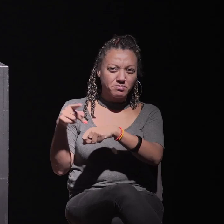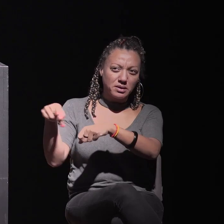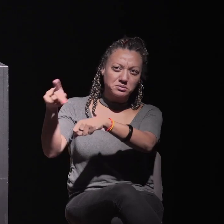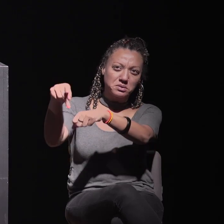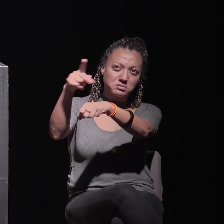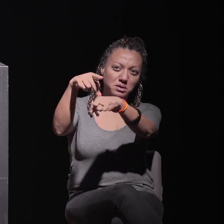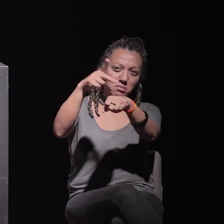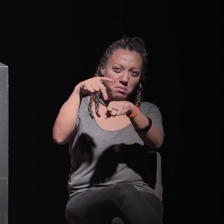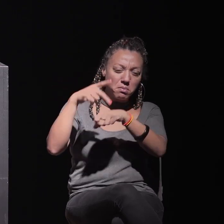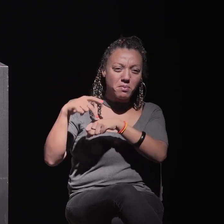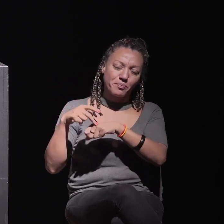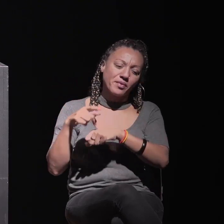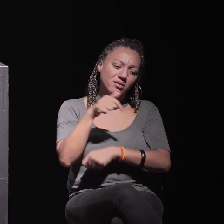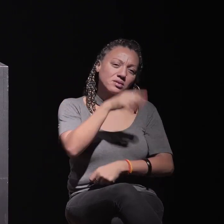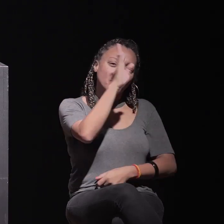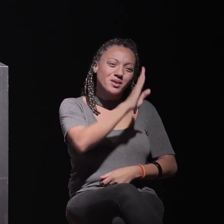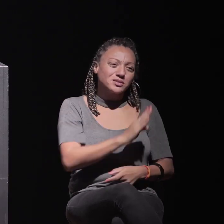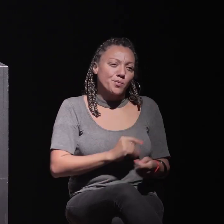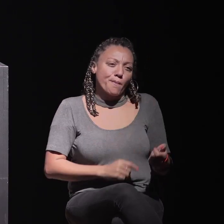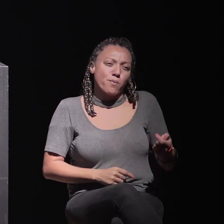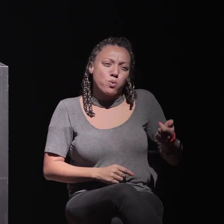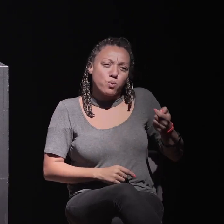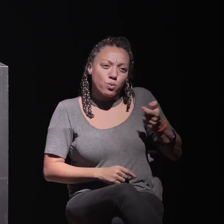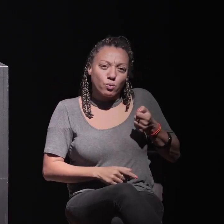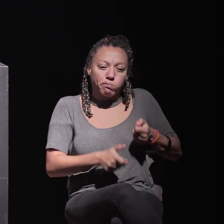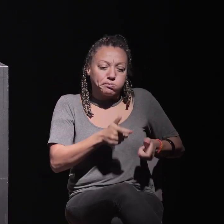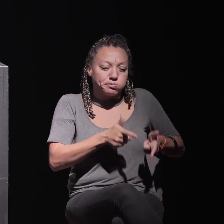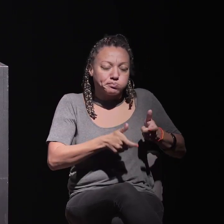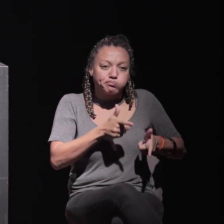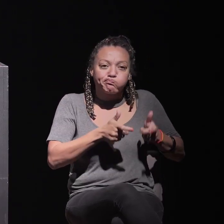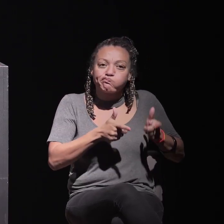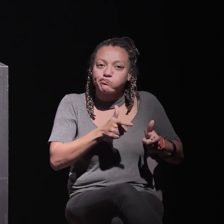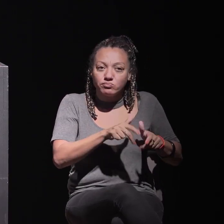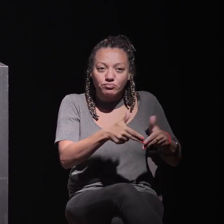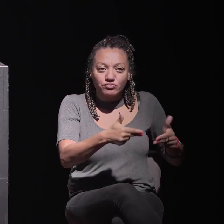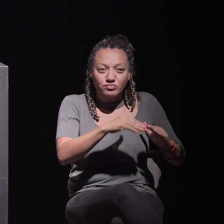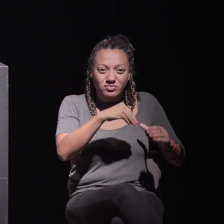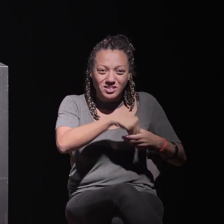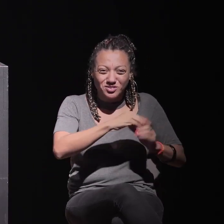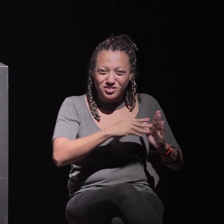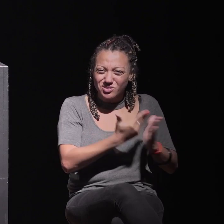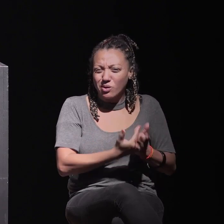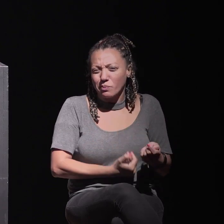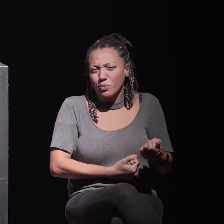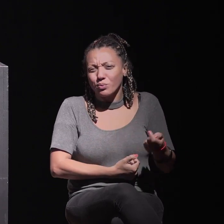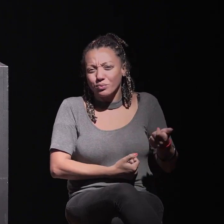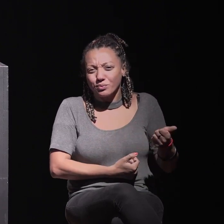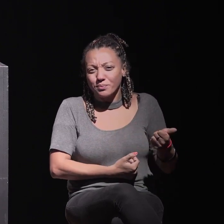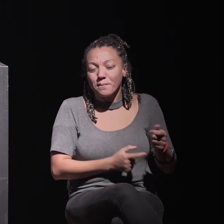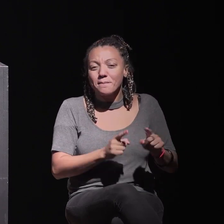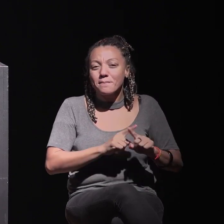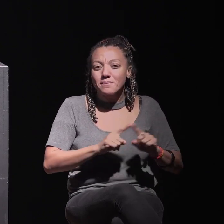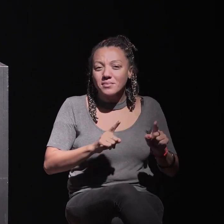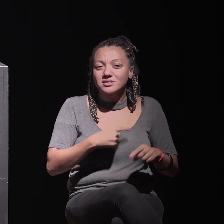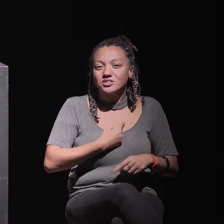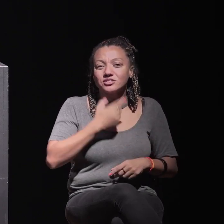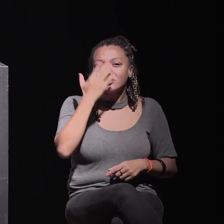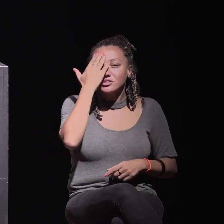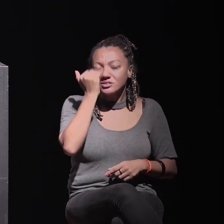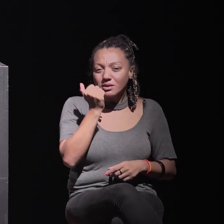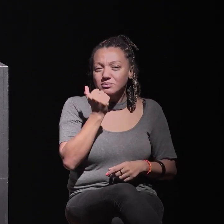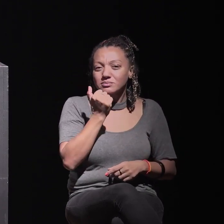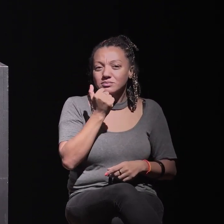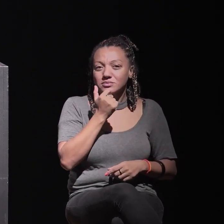tem poucos registros de casos como aqueles, a gente percebe que o sujeito que executa é muito